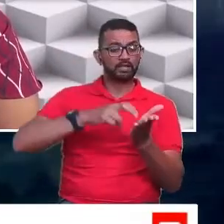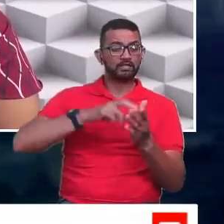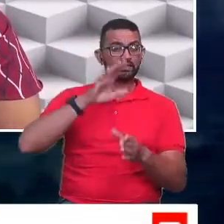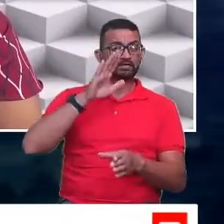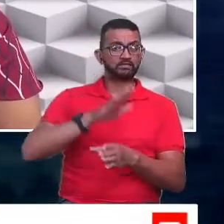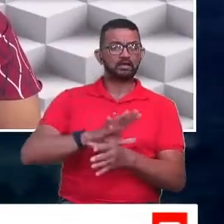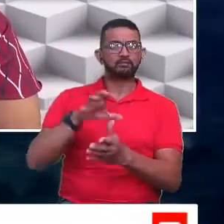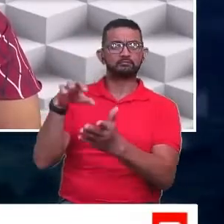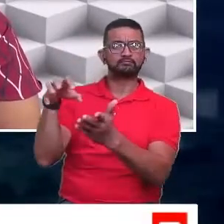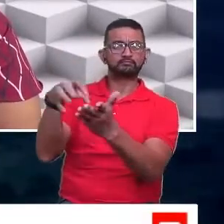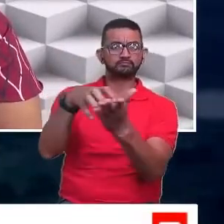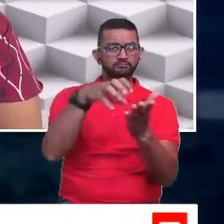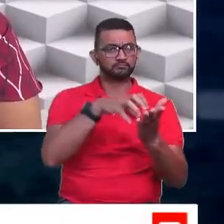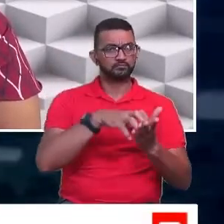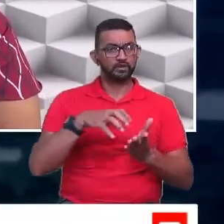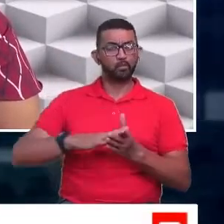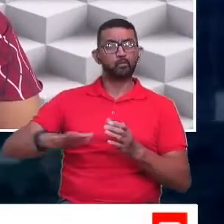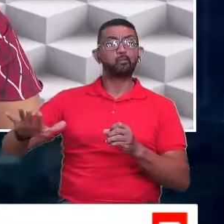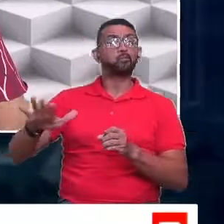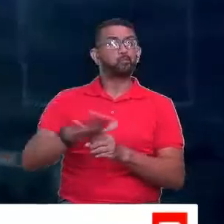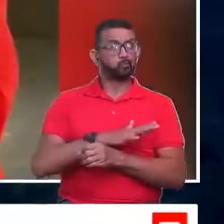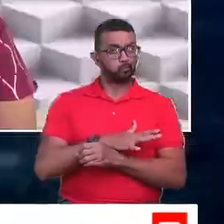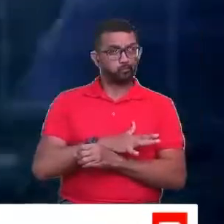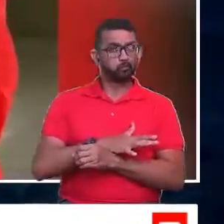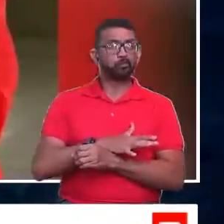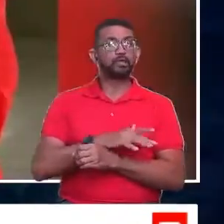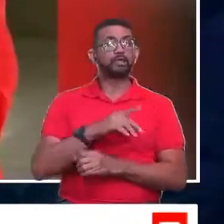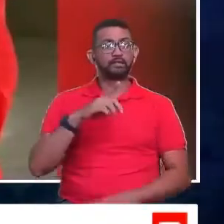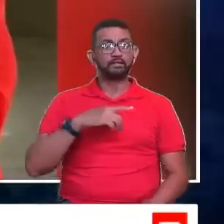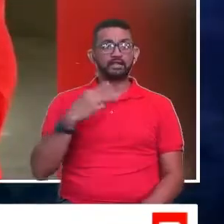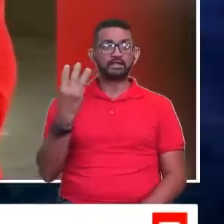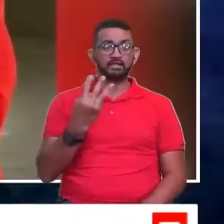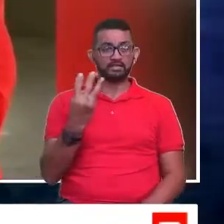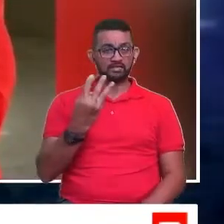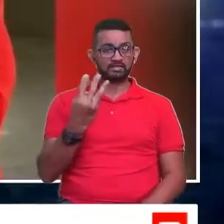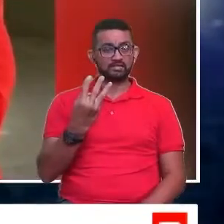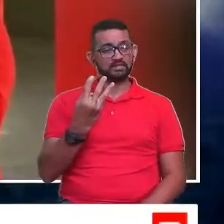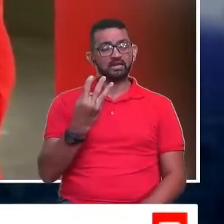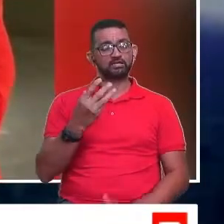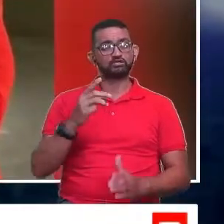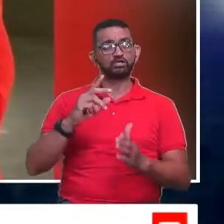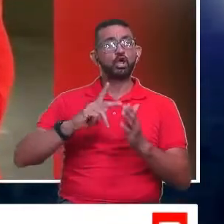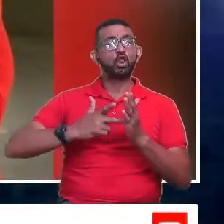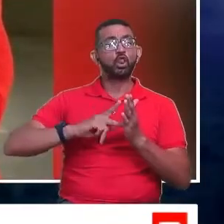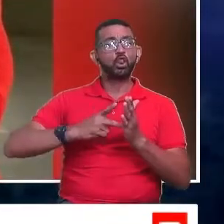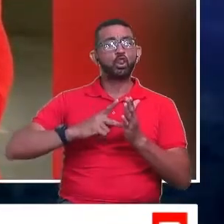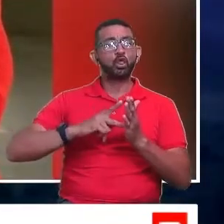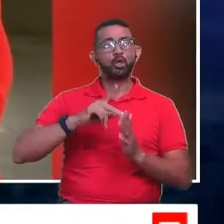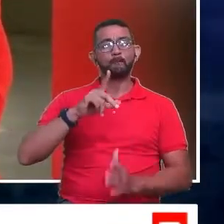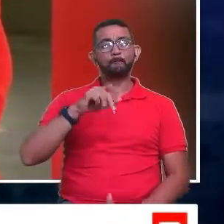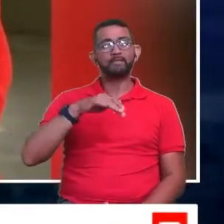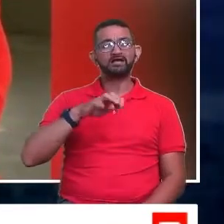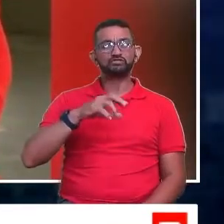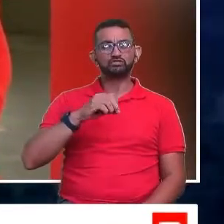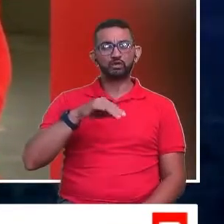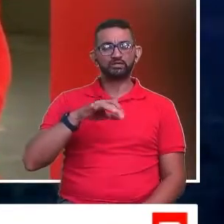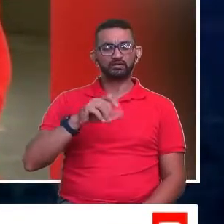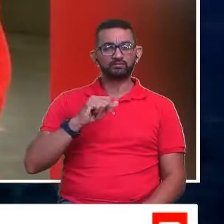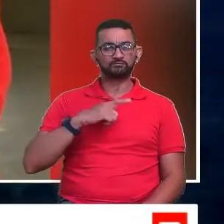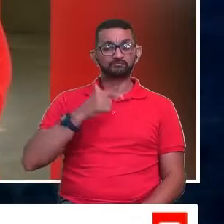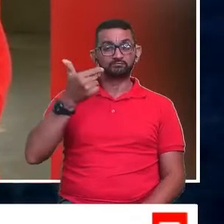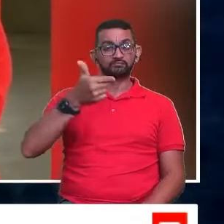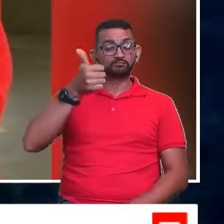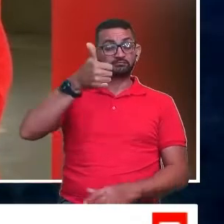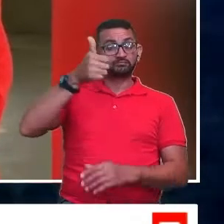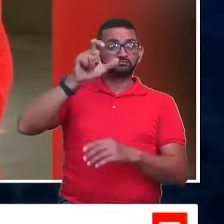hoje o dia inteiro foi de postos de vacinação lotados que são as três lojas maçônicas não é um dia sua vacinação está ocorrendo